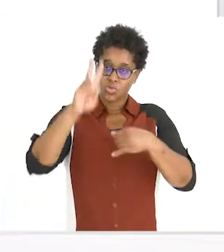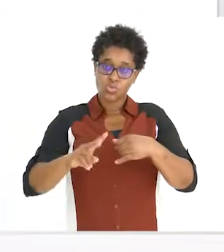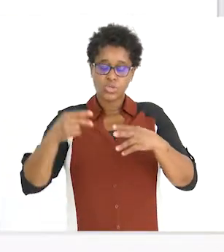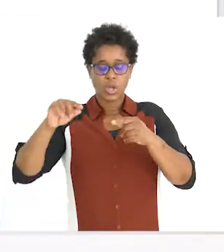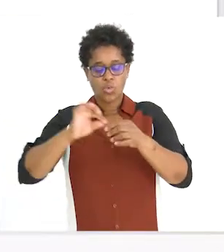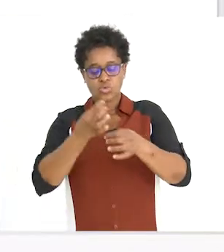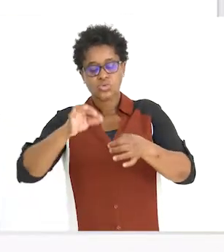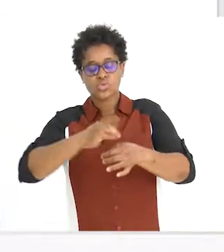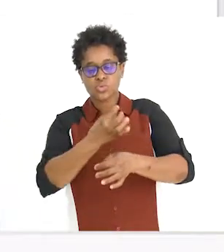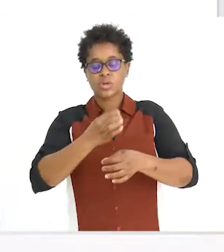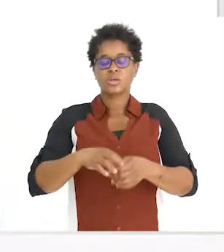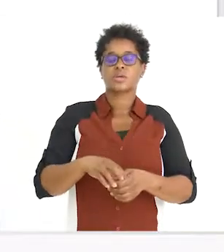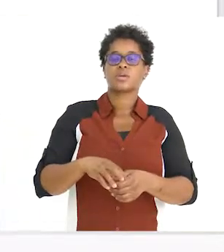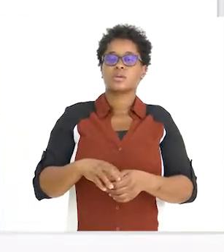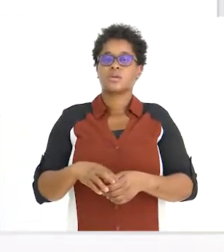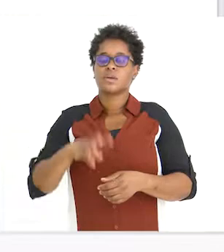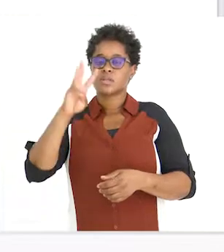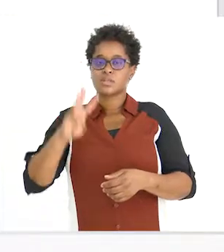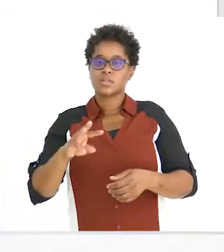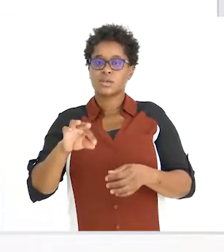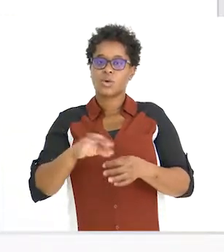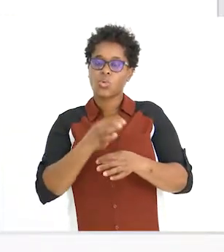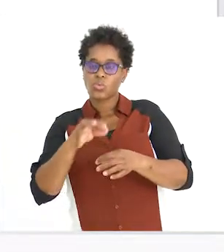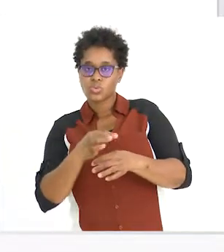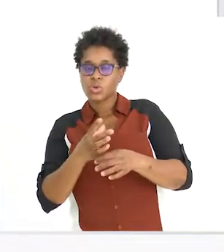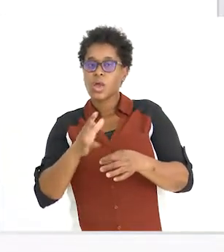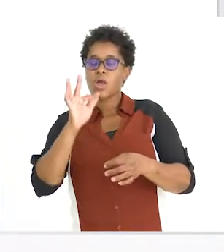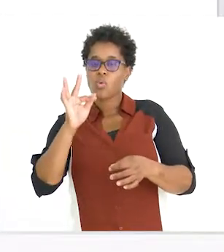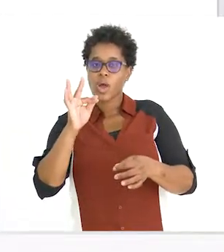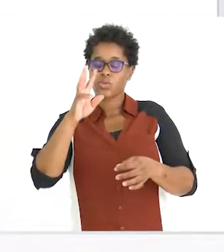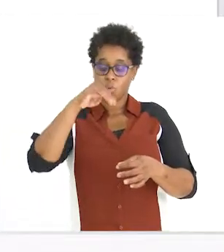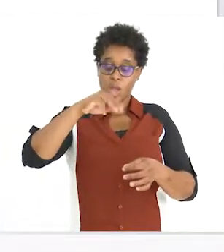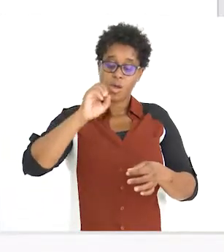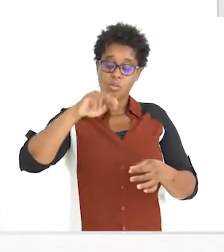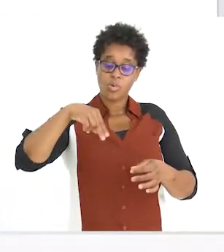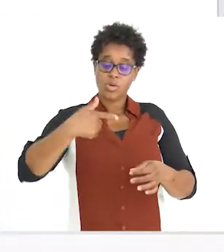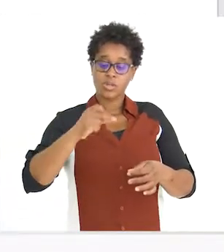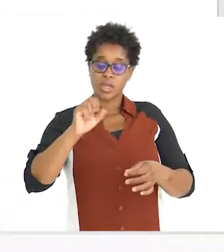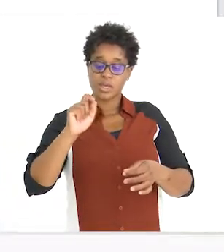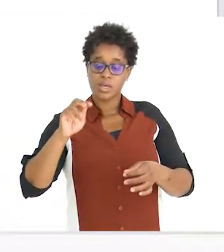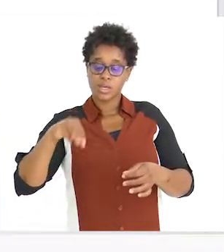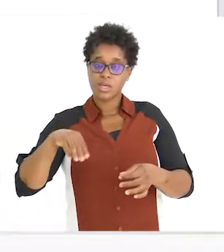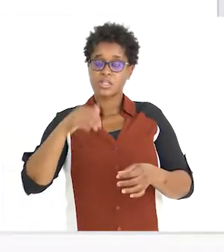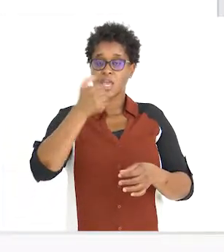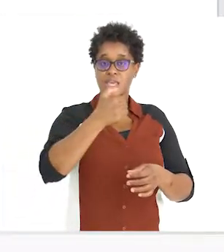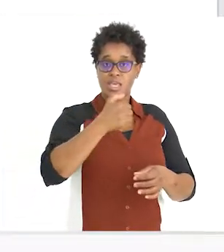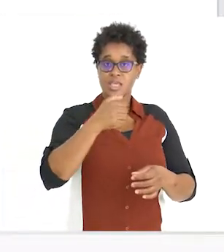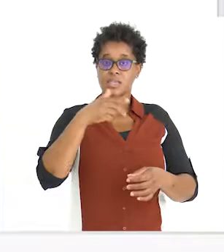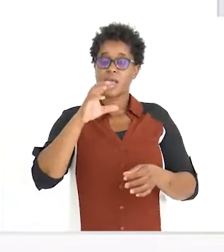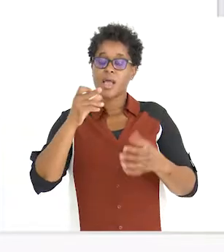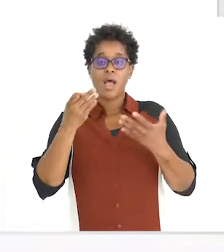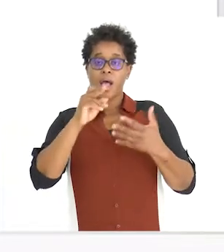terceira fase a costura, a quarta fase a montagem e a quinta fase o